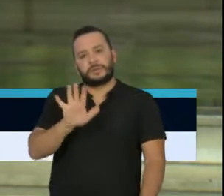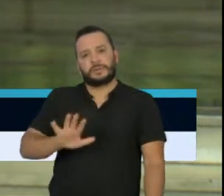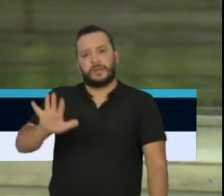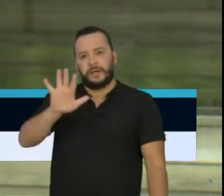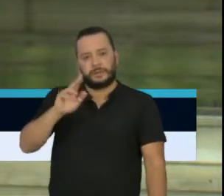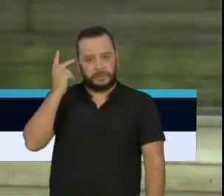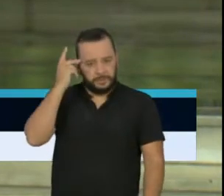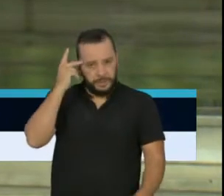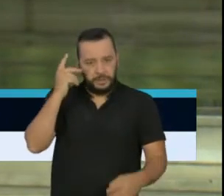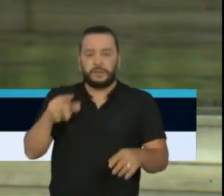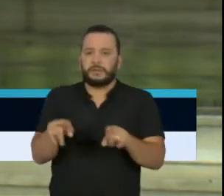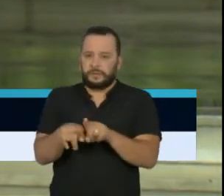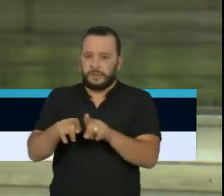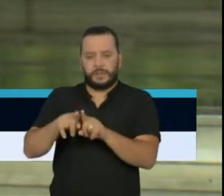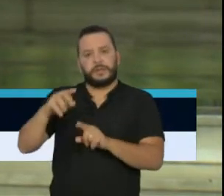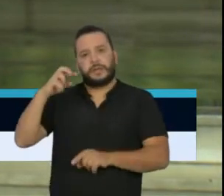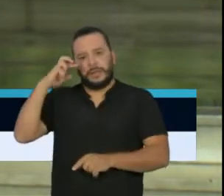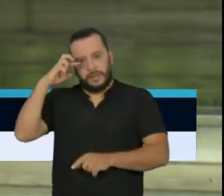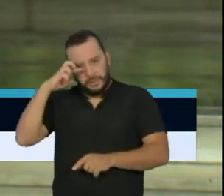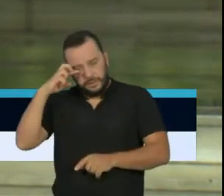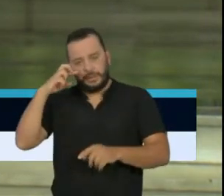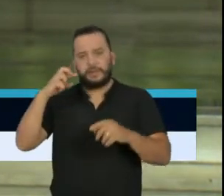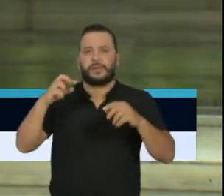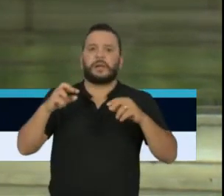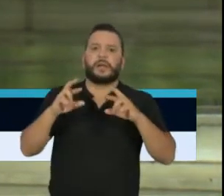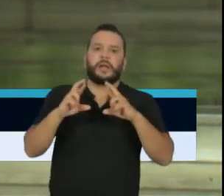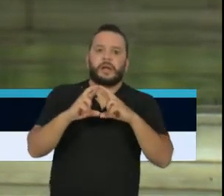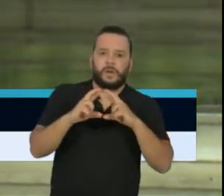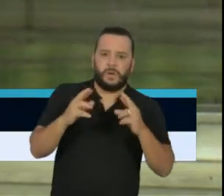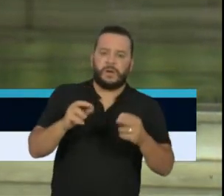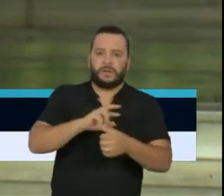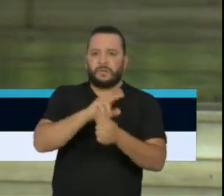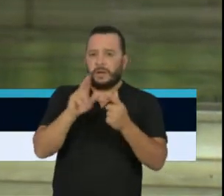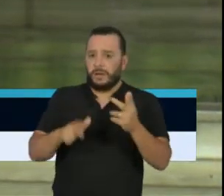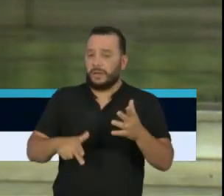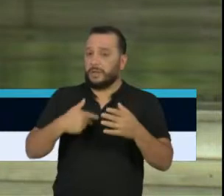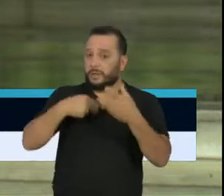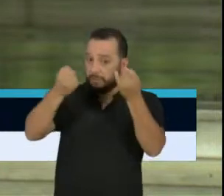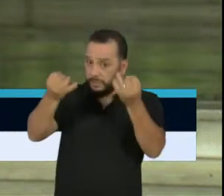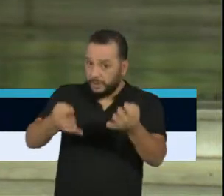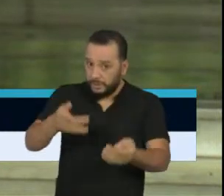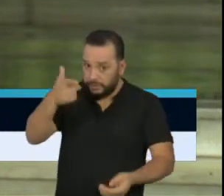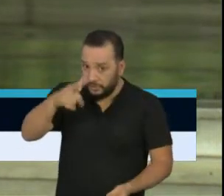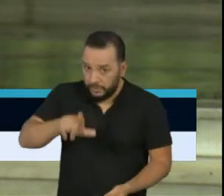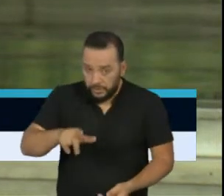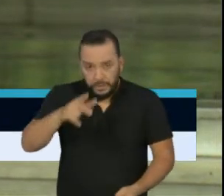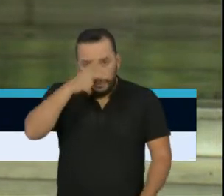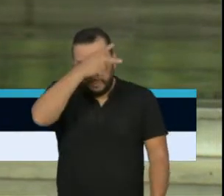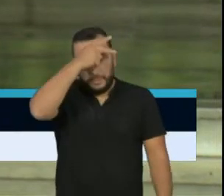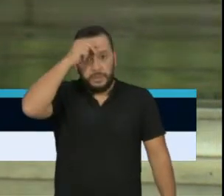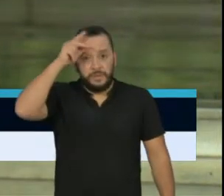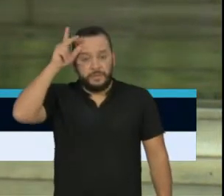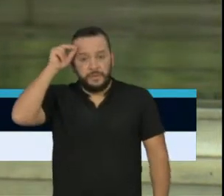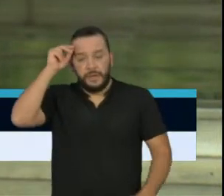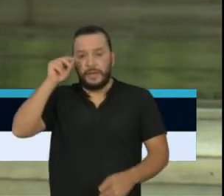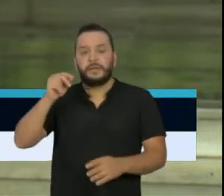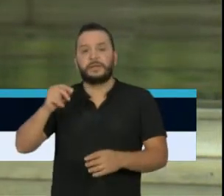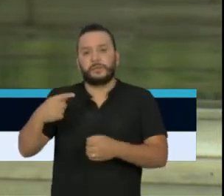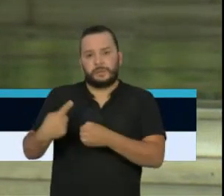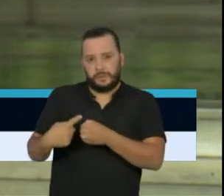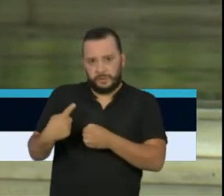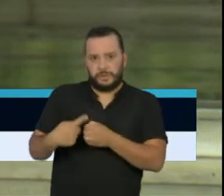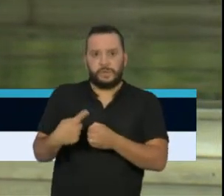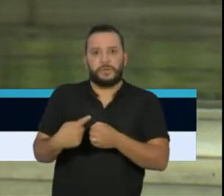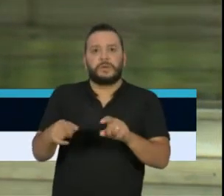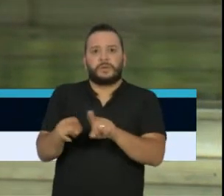a Record News e outras emissoras que também estão aqui transmitindo, volto a dizer a prefeitas e prefeitos do interior,